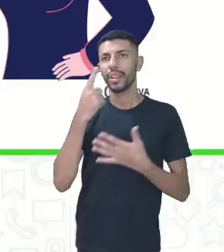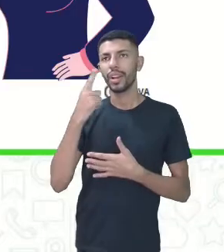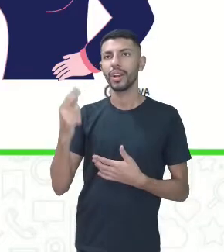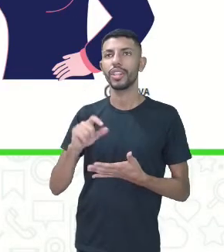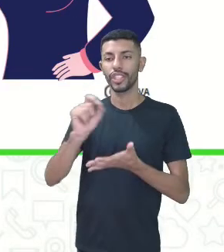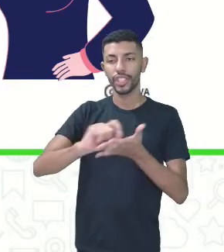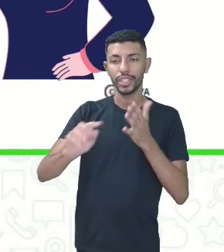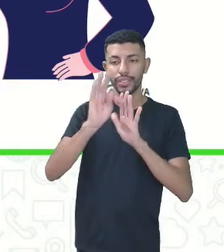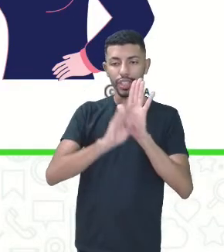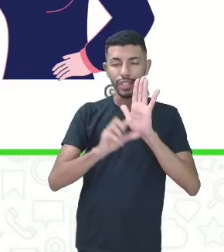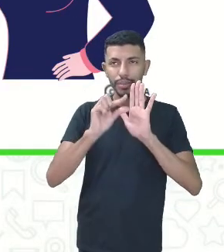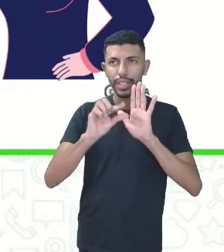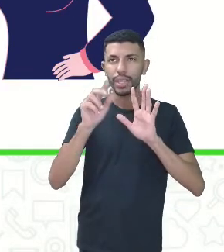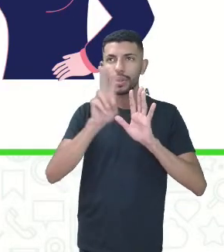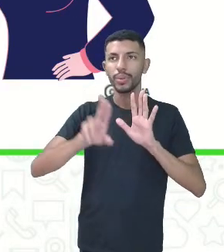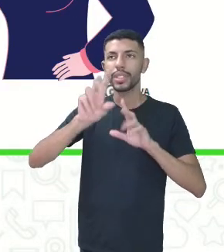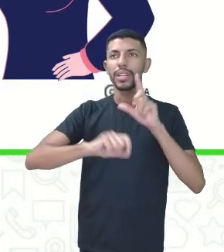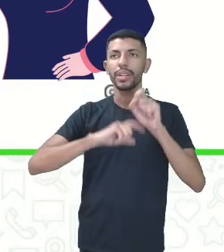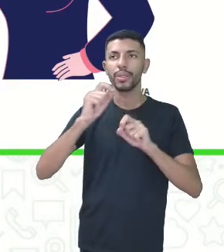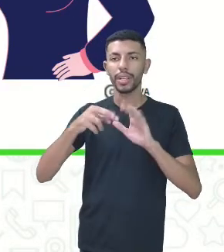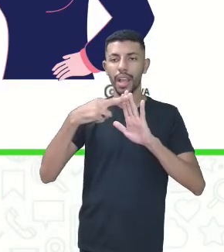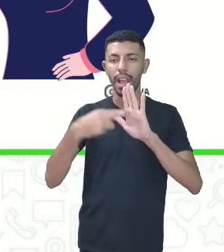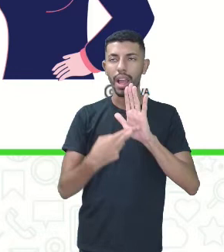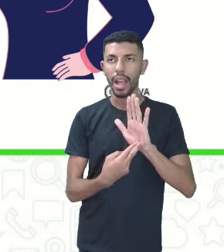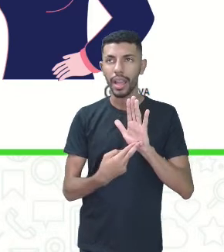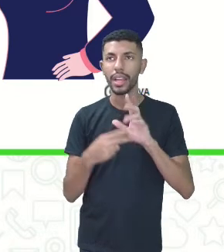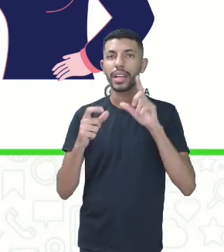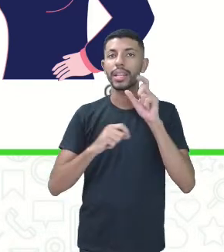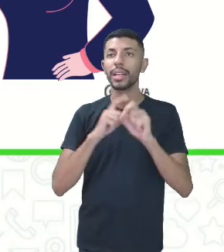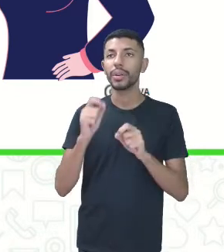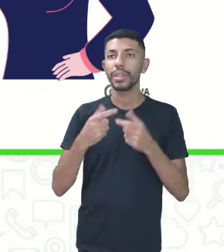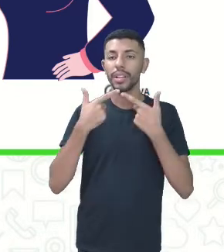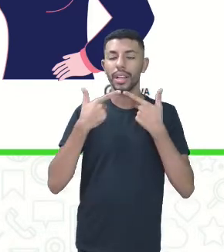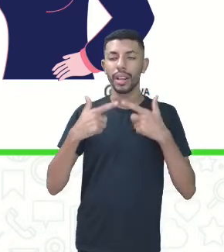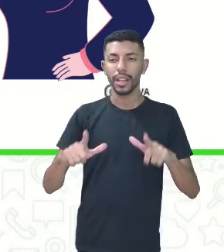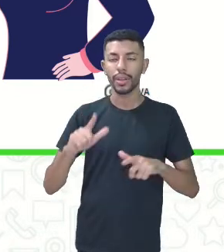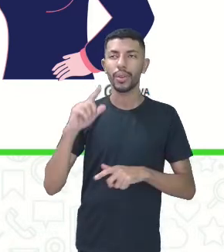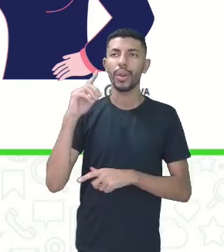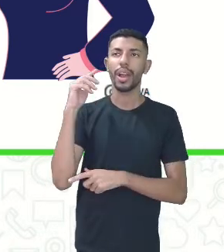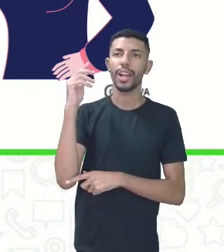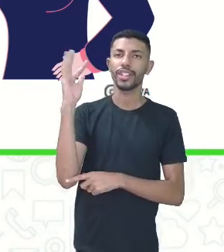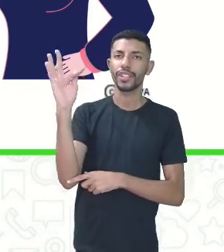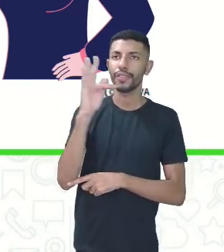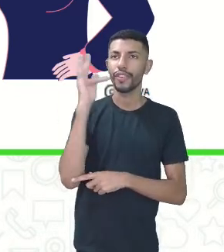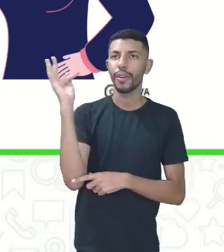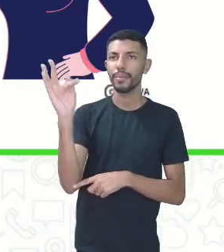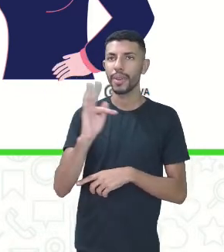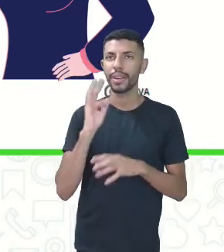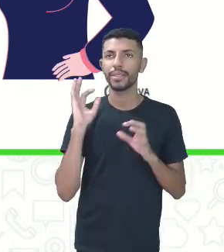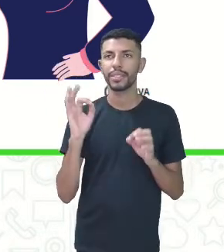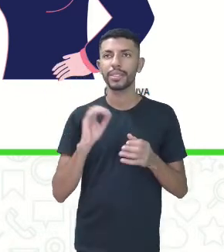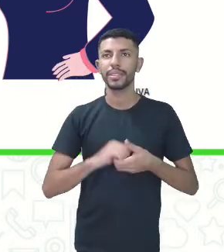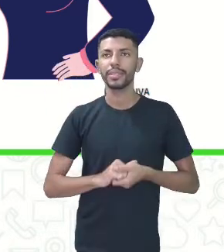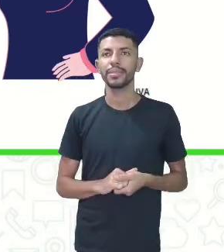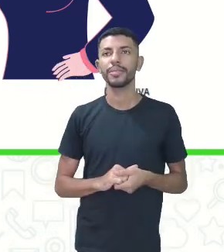Escreva um pequeno texto utilizando a norma culta, ou seja, a linguagem formal,